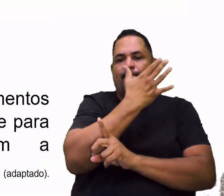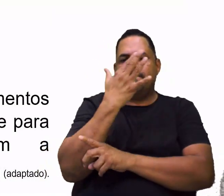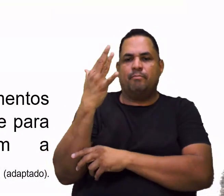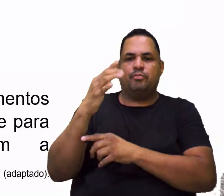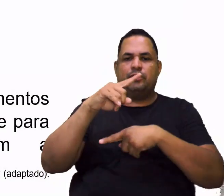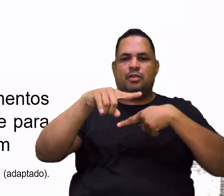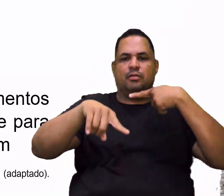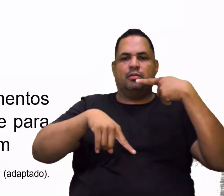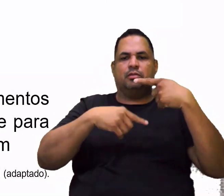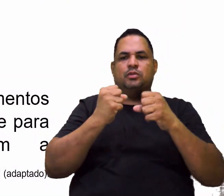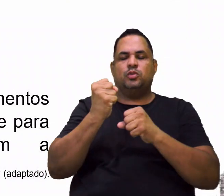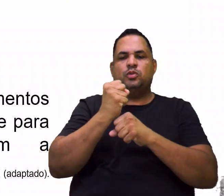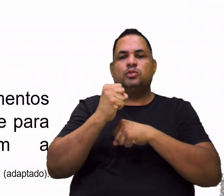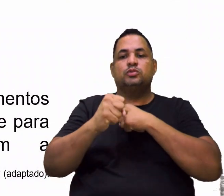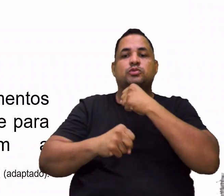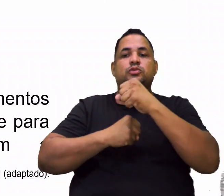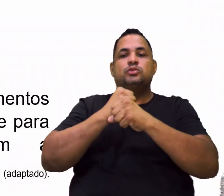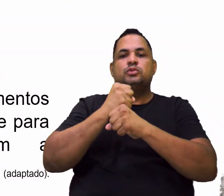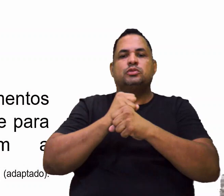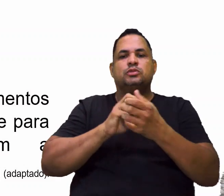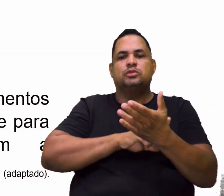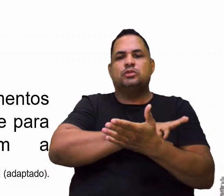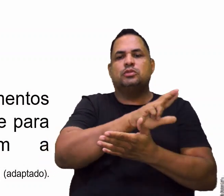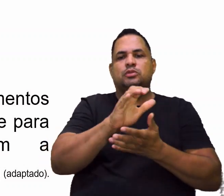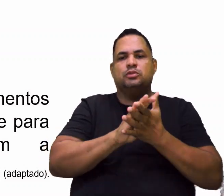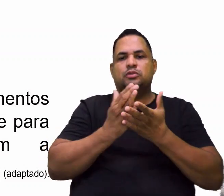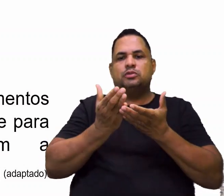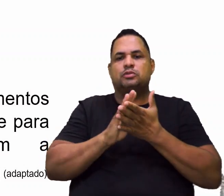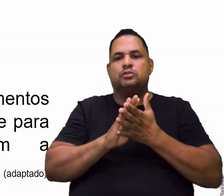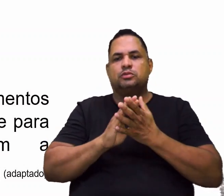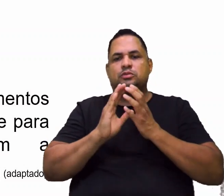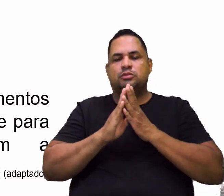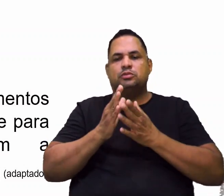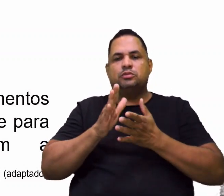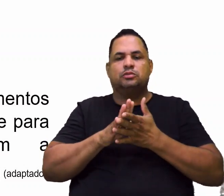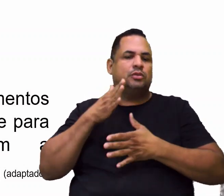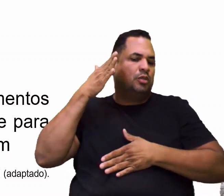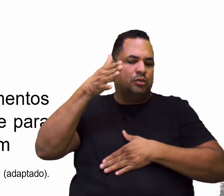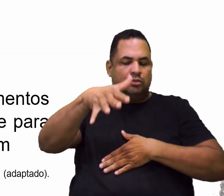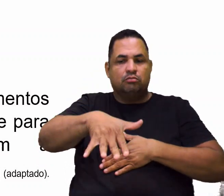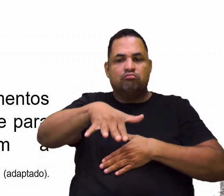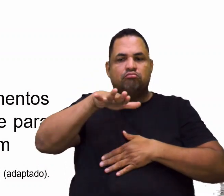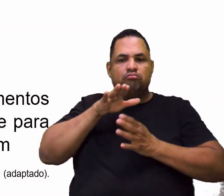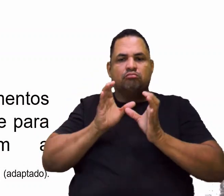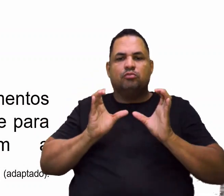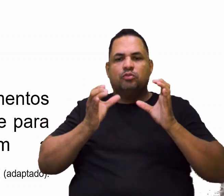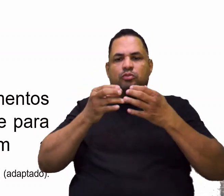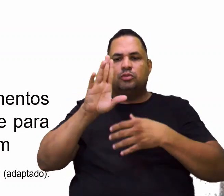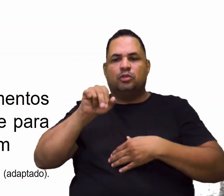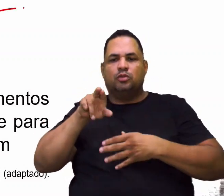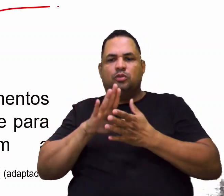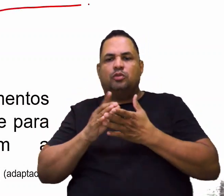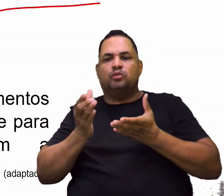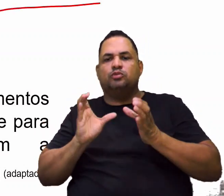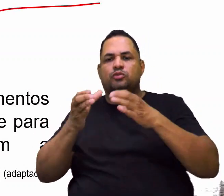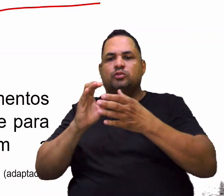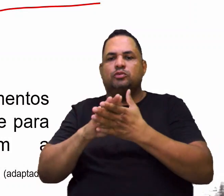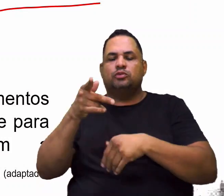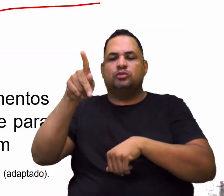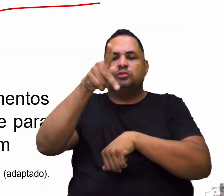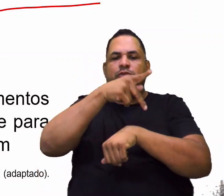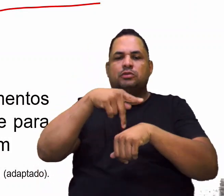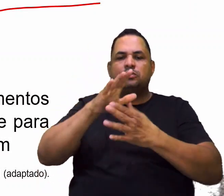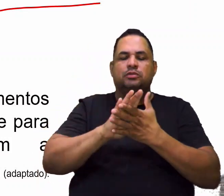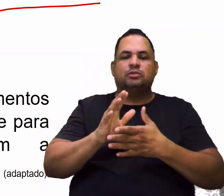Nos anos seguintes, ó, depois de 68, várias conferências reuniram o que a ONU, outros organismos internacionais e representantes de